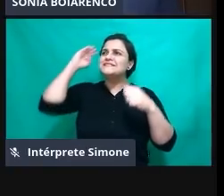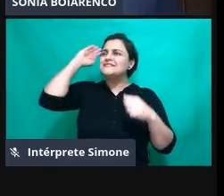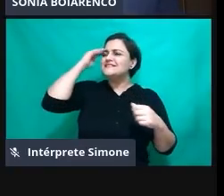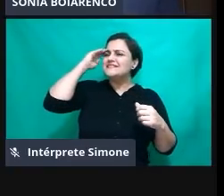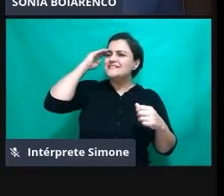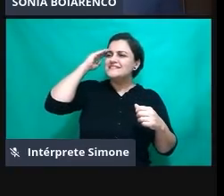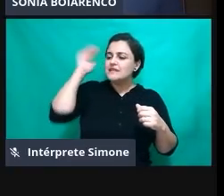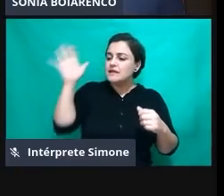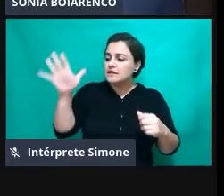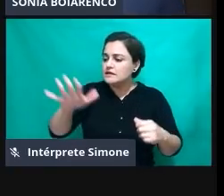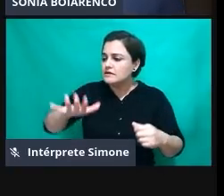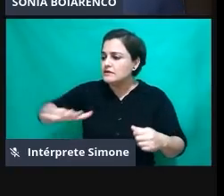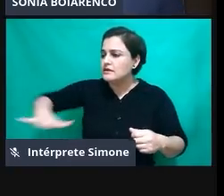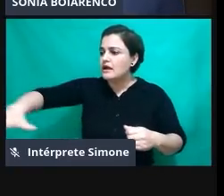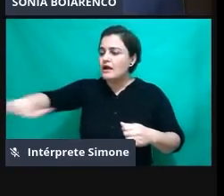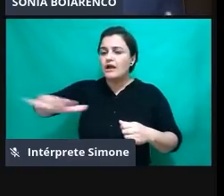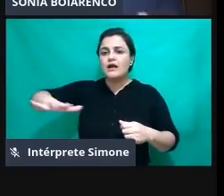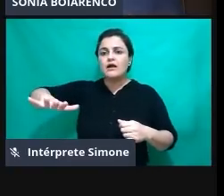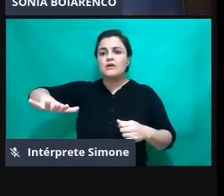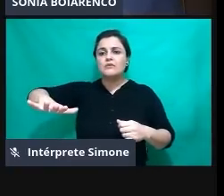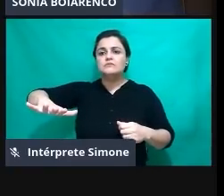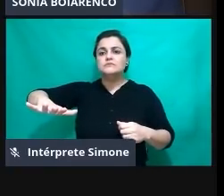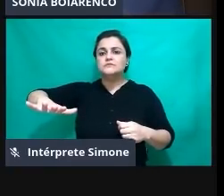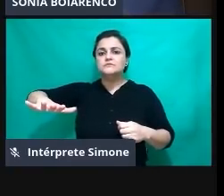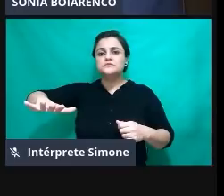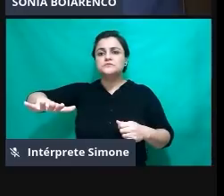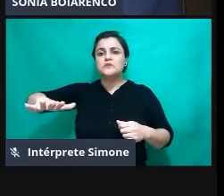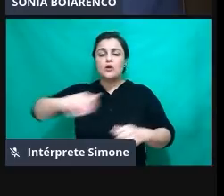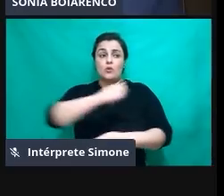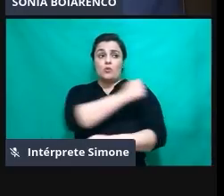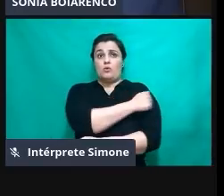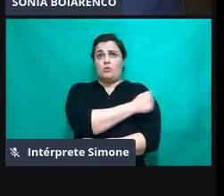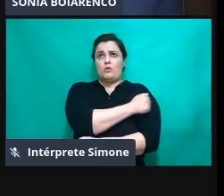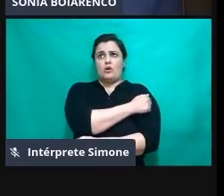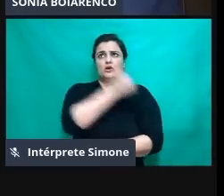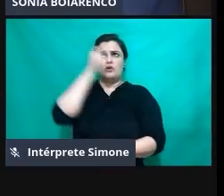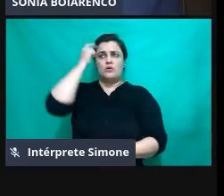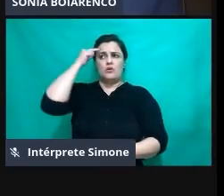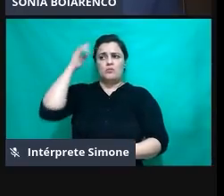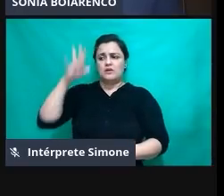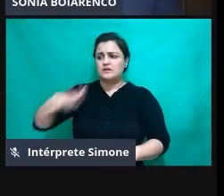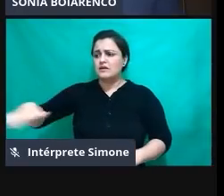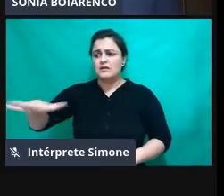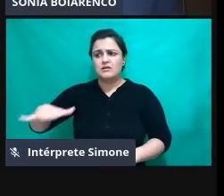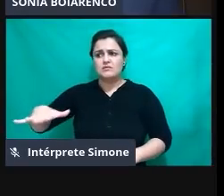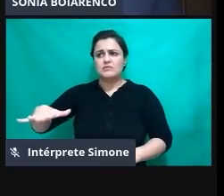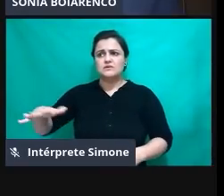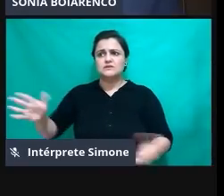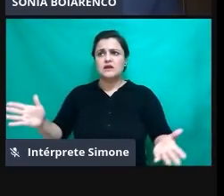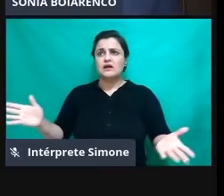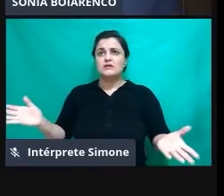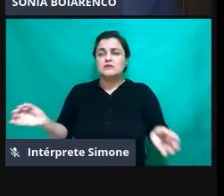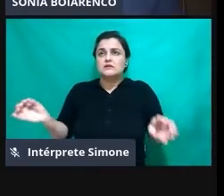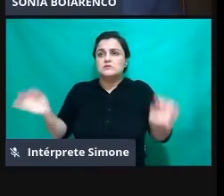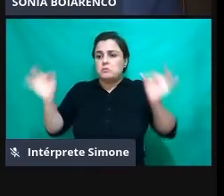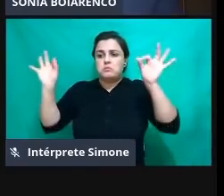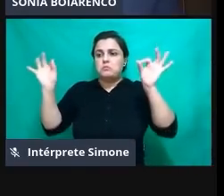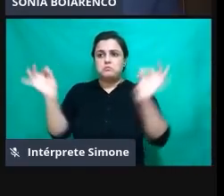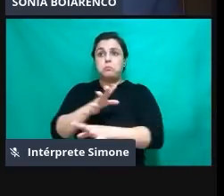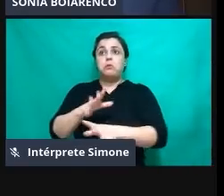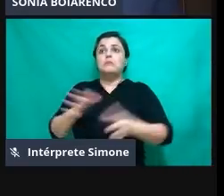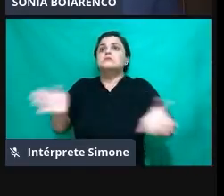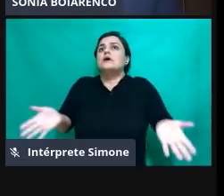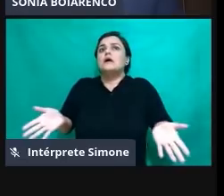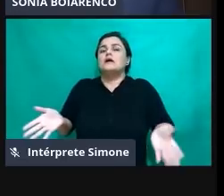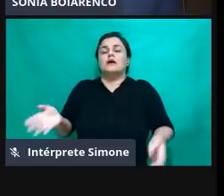aluno não vai ter um pensamento espacial de uma hora para outra, né? Ele vai ter que adquirir alguns conceitos